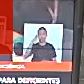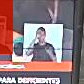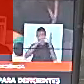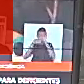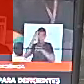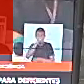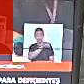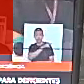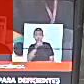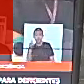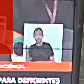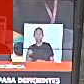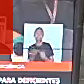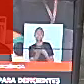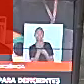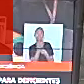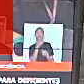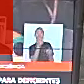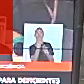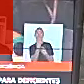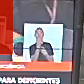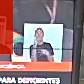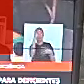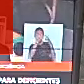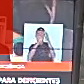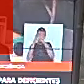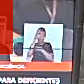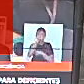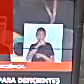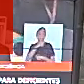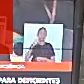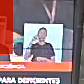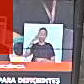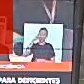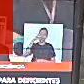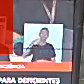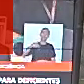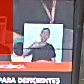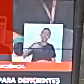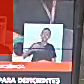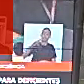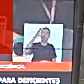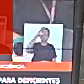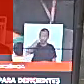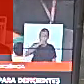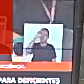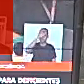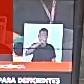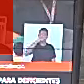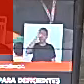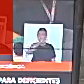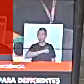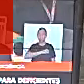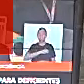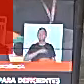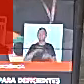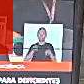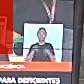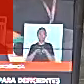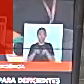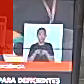vocês nos apresentam a cada dia. Aprendemos e temos